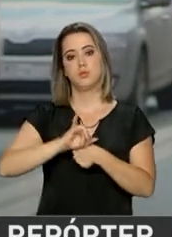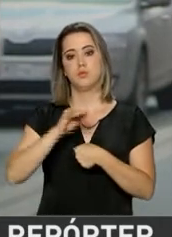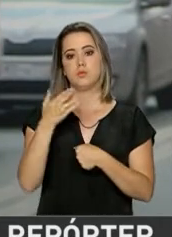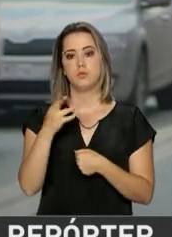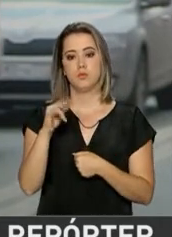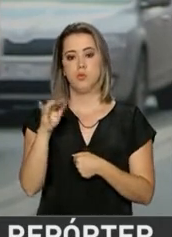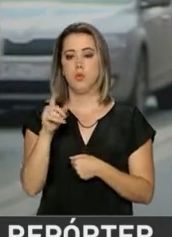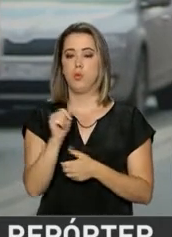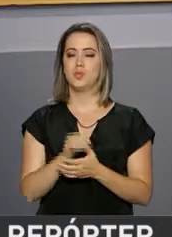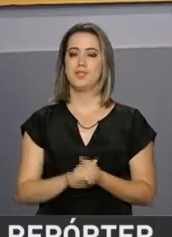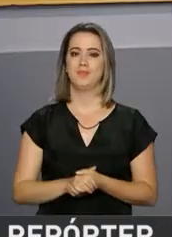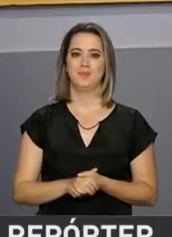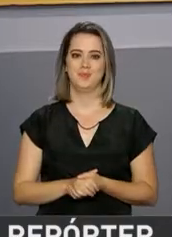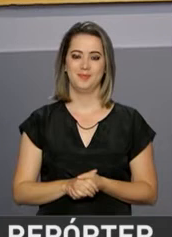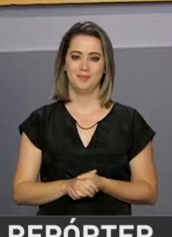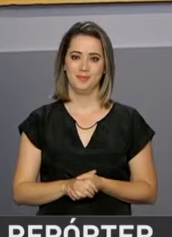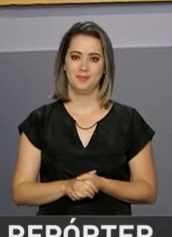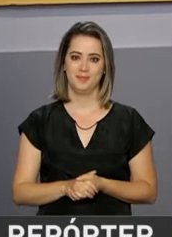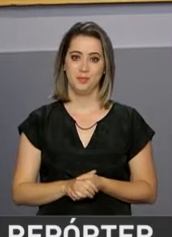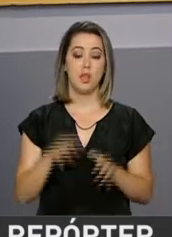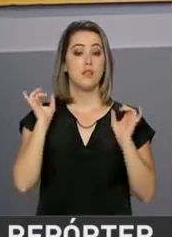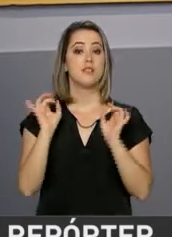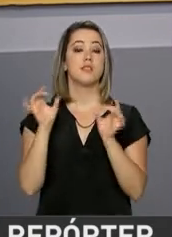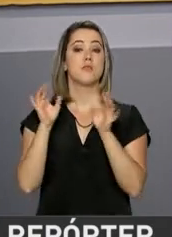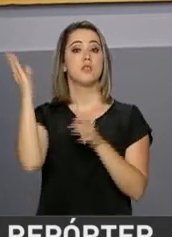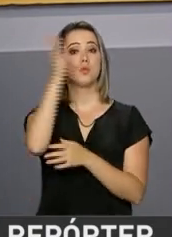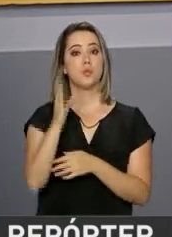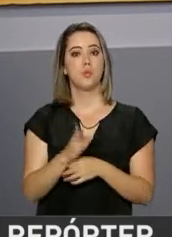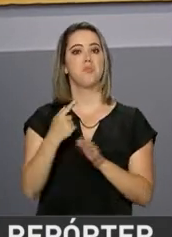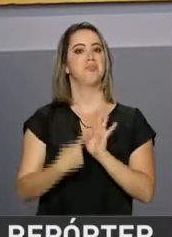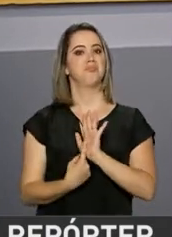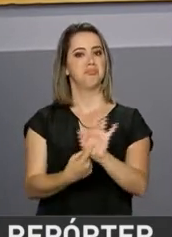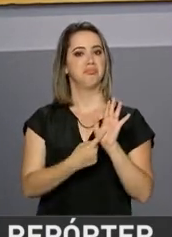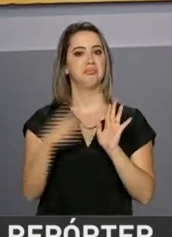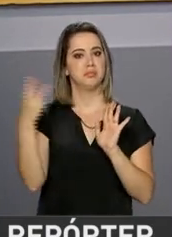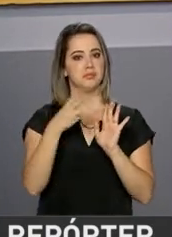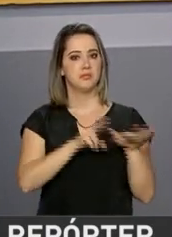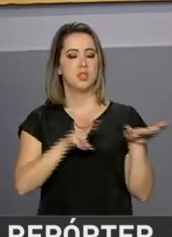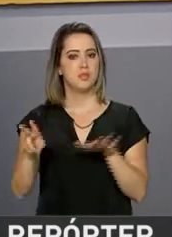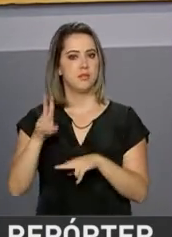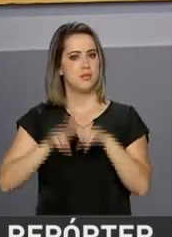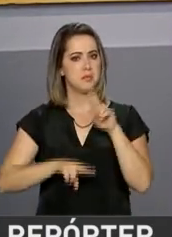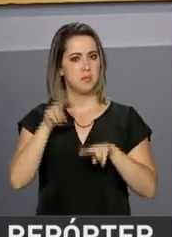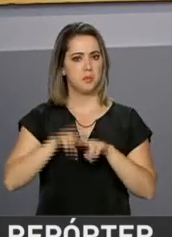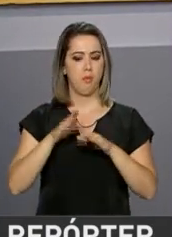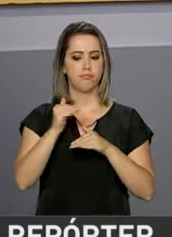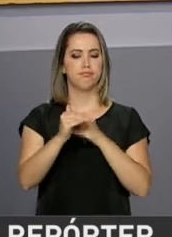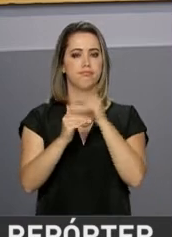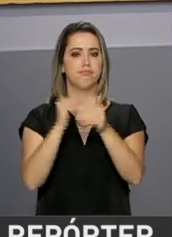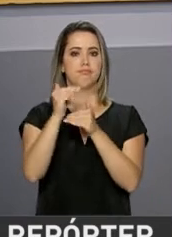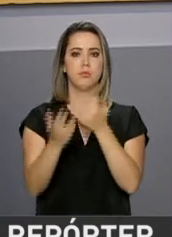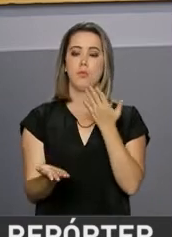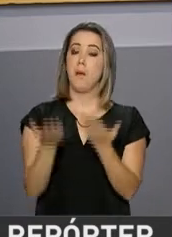rússia ainda dias e as exportações brasileiras foram destaque na terceira semana de junho os dados da balança